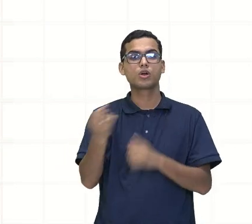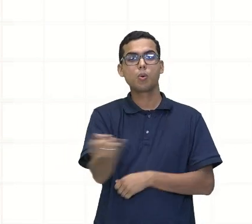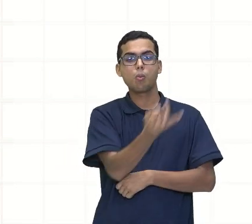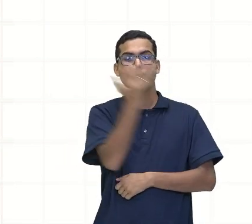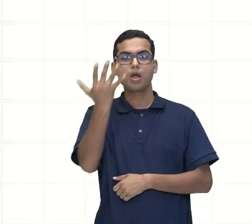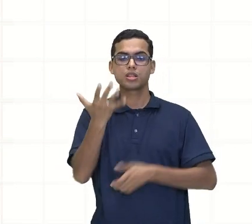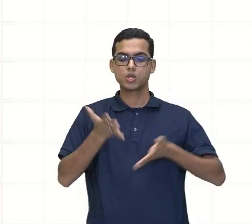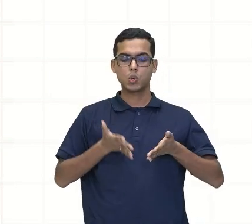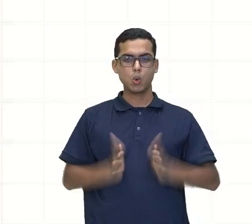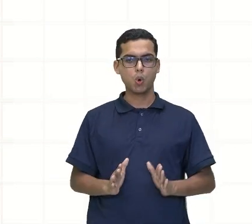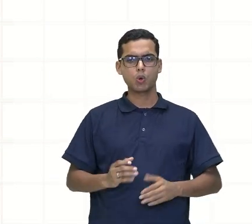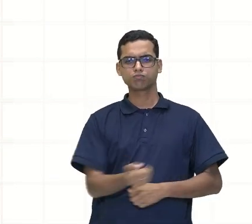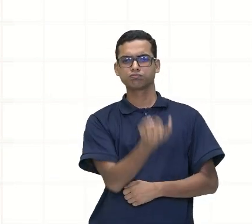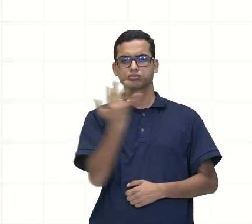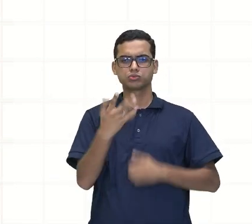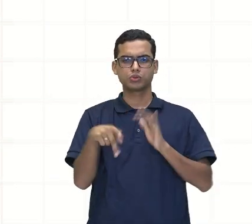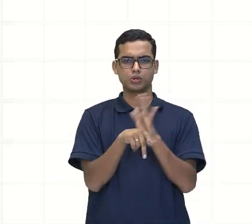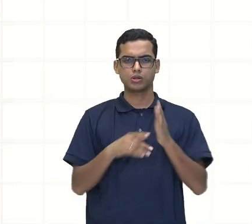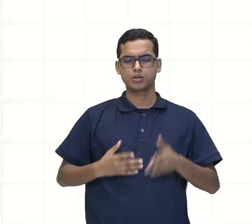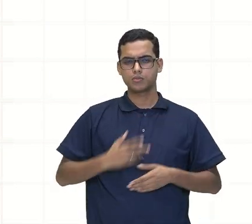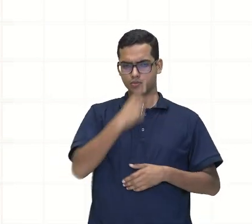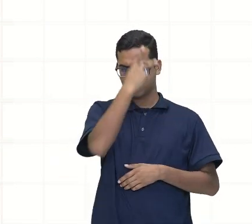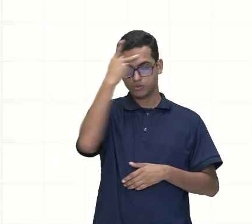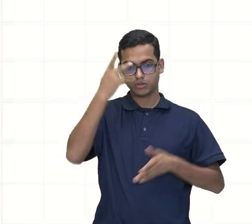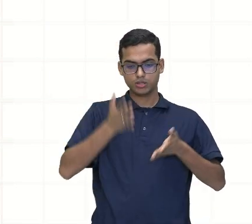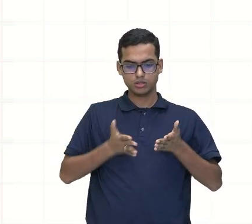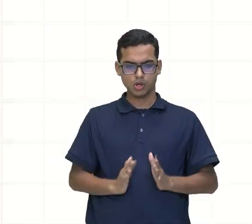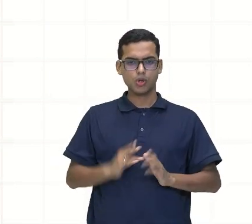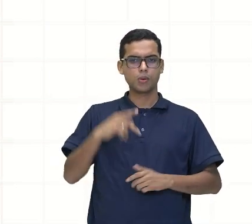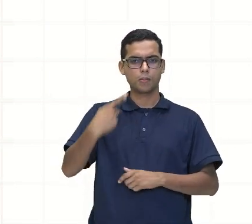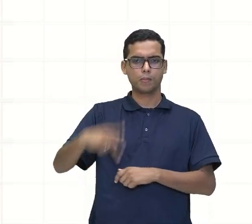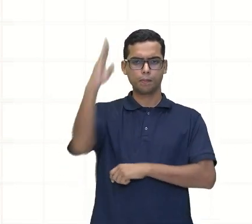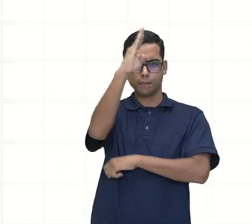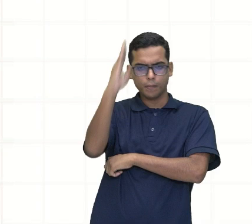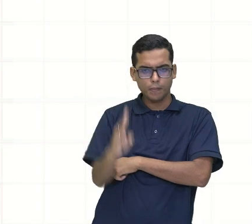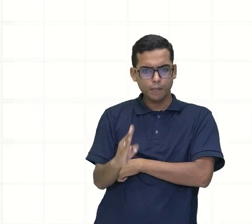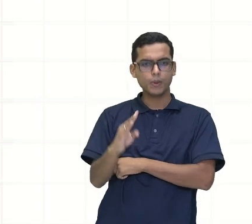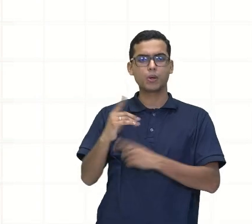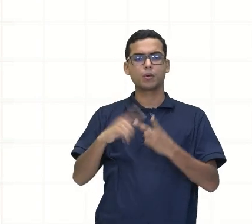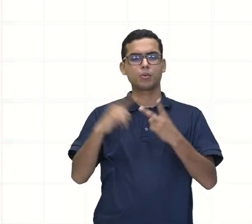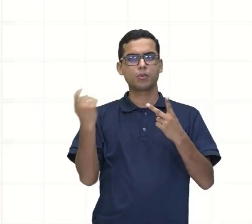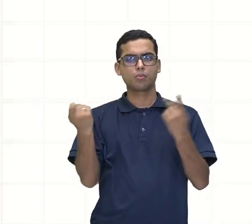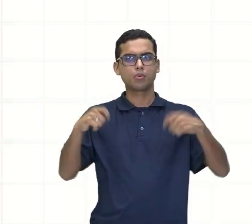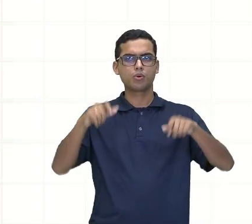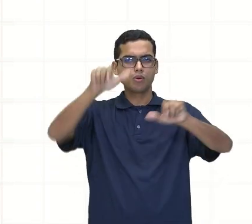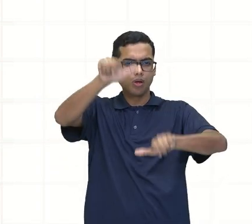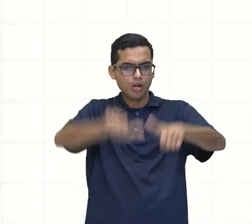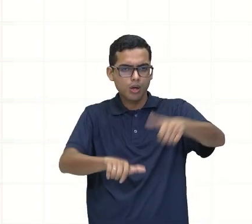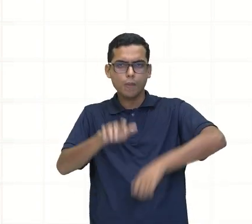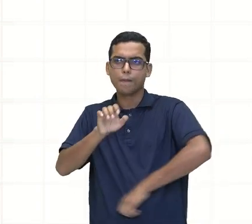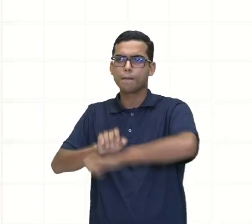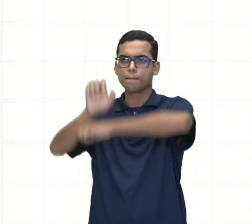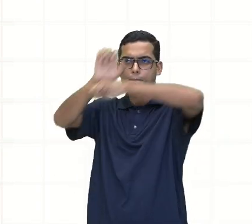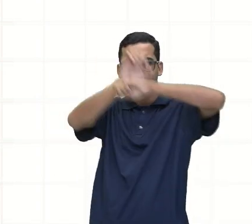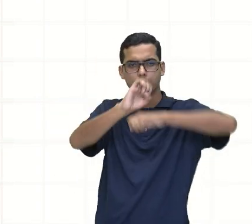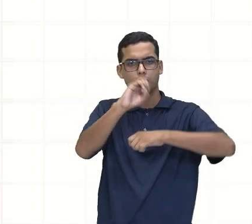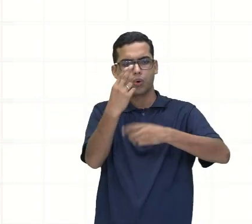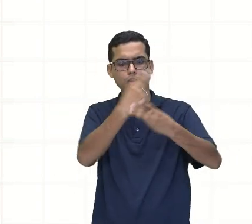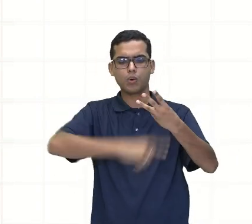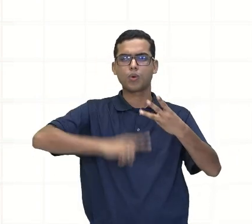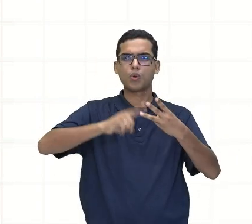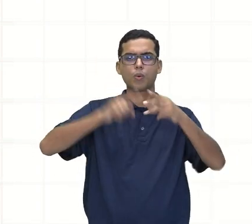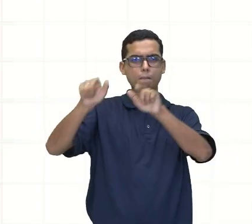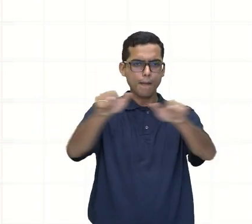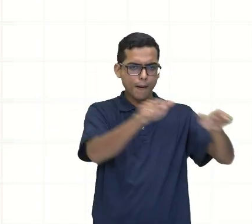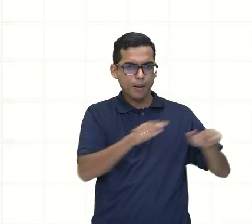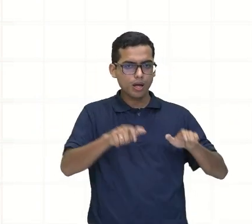isso também em todo o território brasileiro, posso analisar por estado, posso analisar ali por cidades,